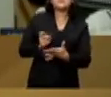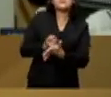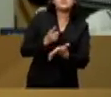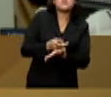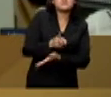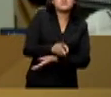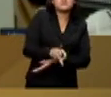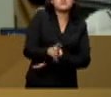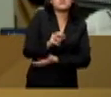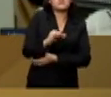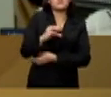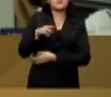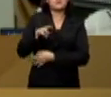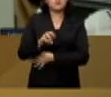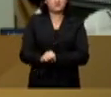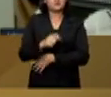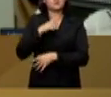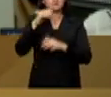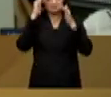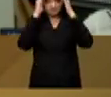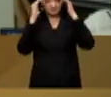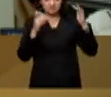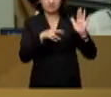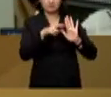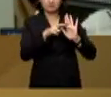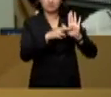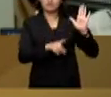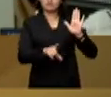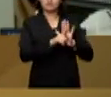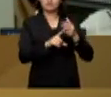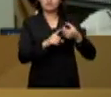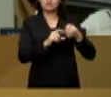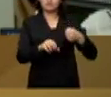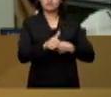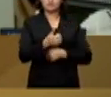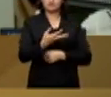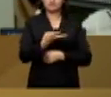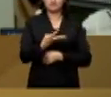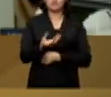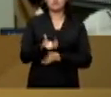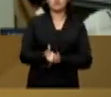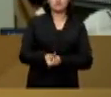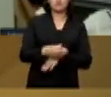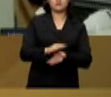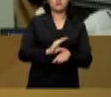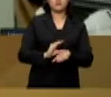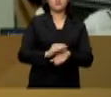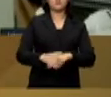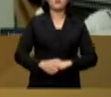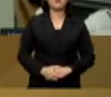cumprindo o referido diploma legal, o que é preconizado no artigo 146 da Constituição.